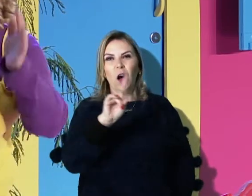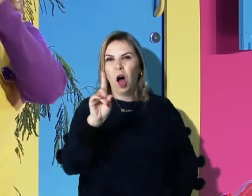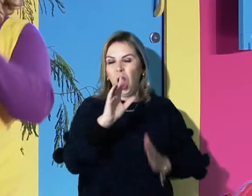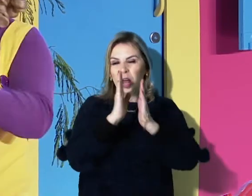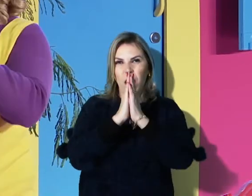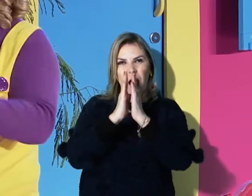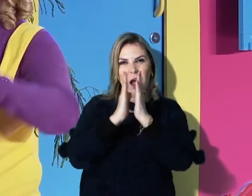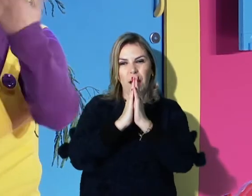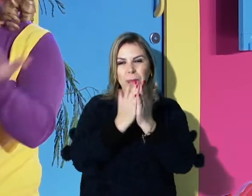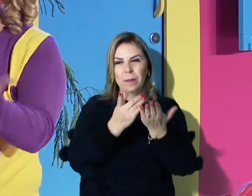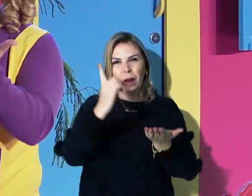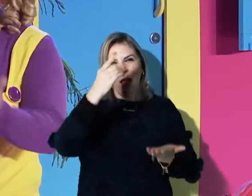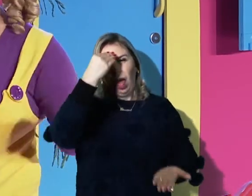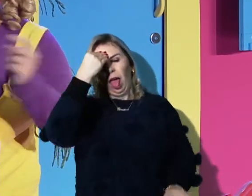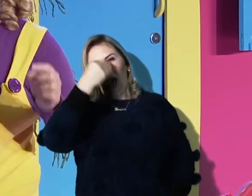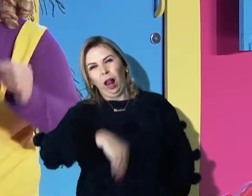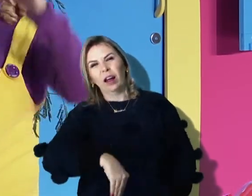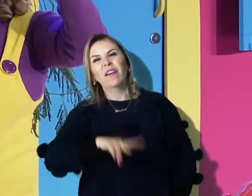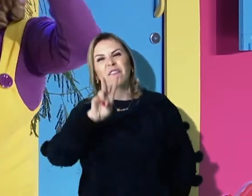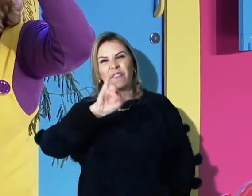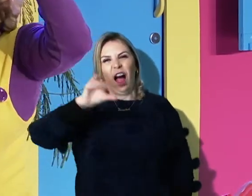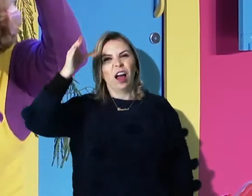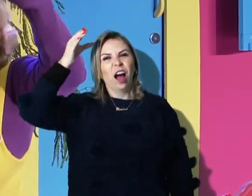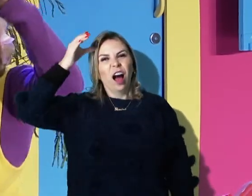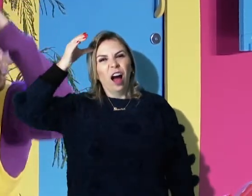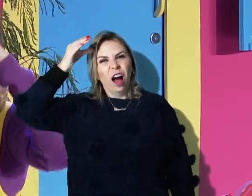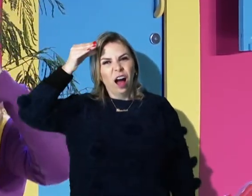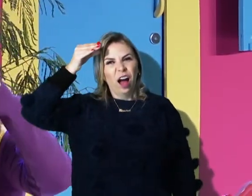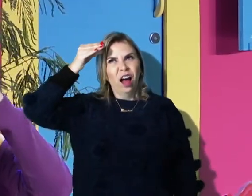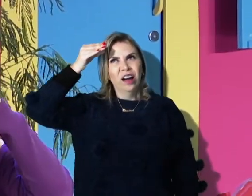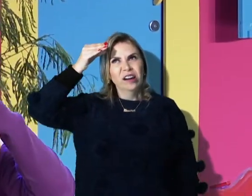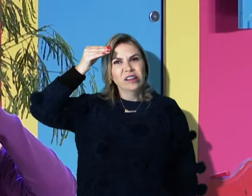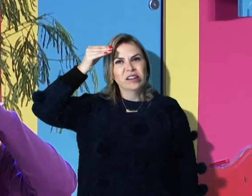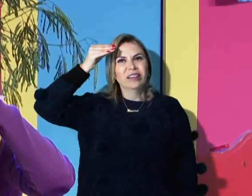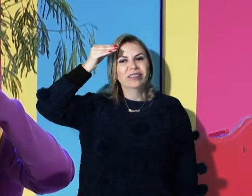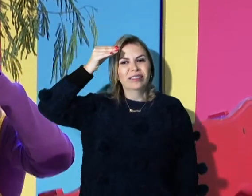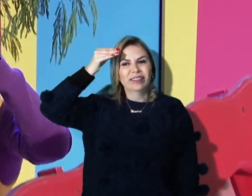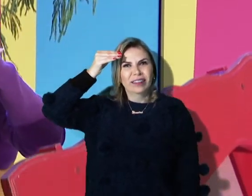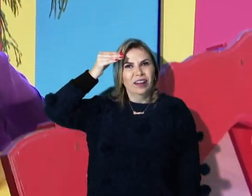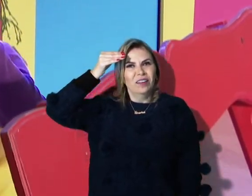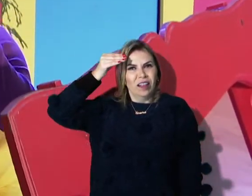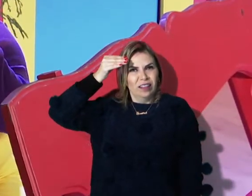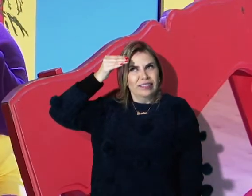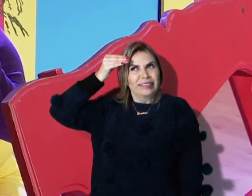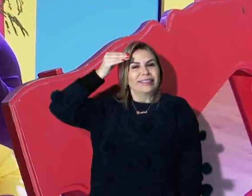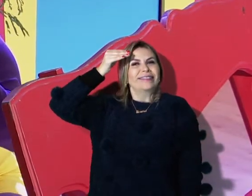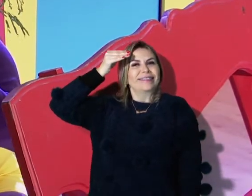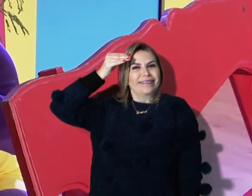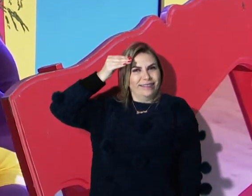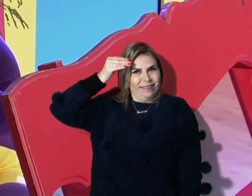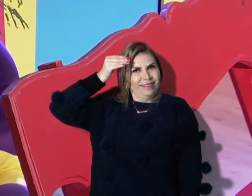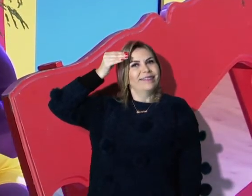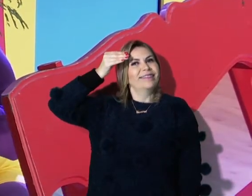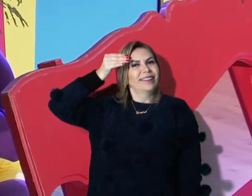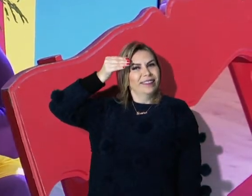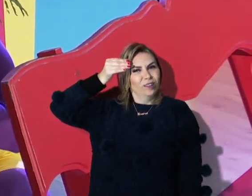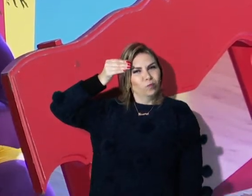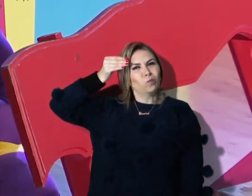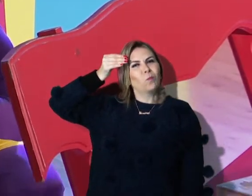Quem não ora, a Bíblia não lê. Diminuirá. Diminuirá.